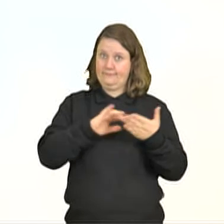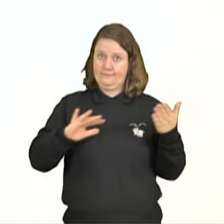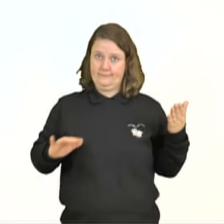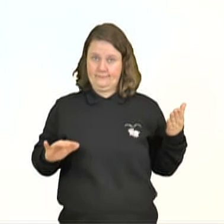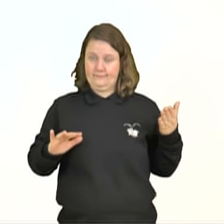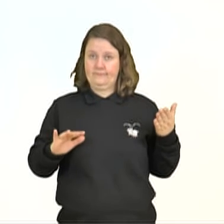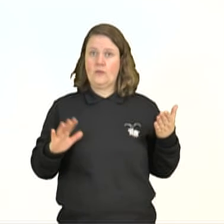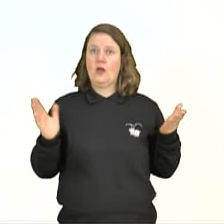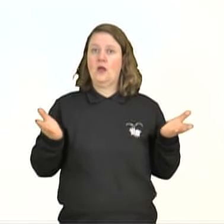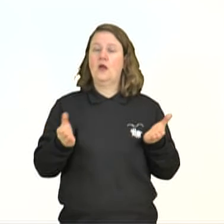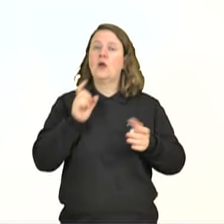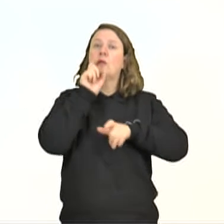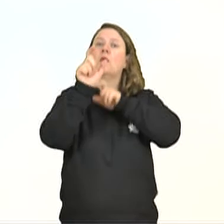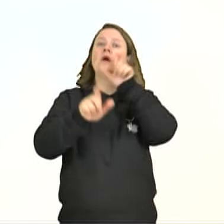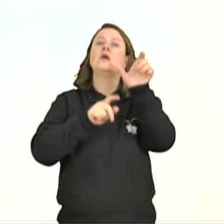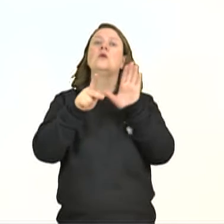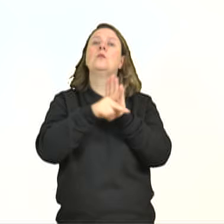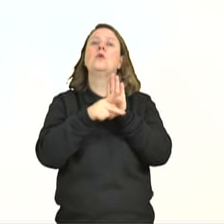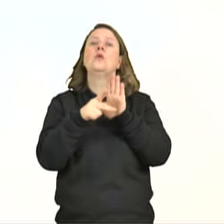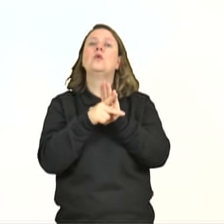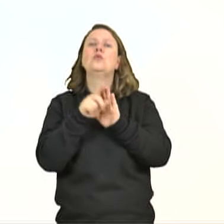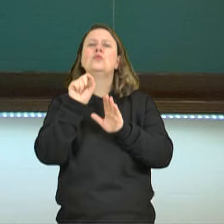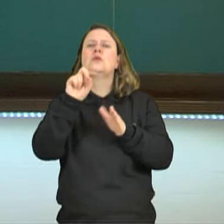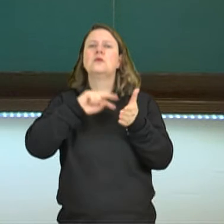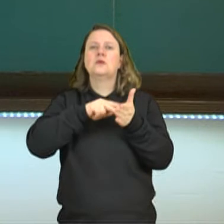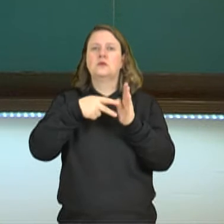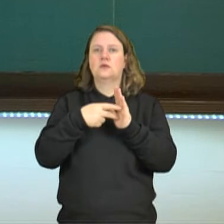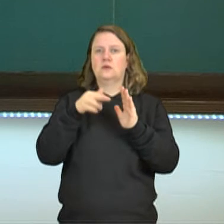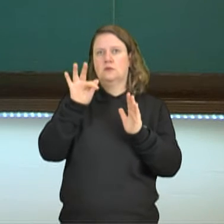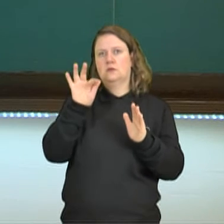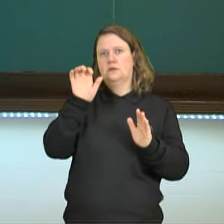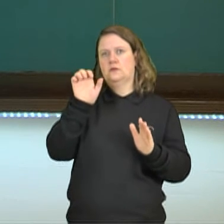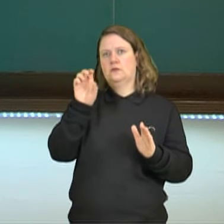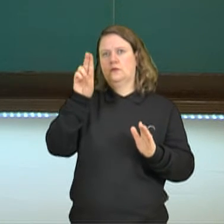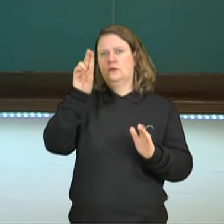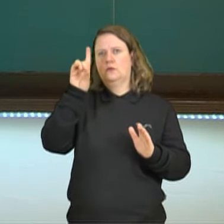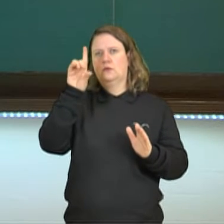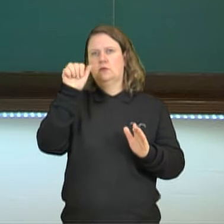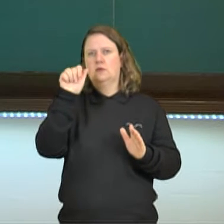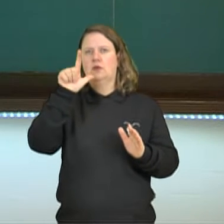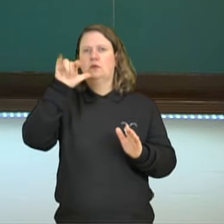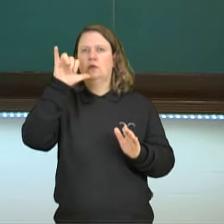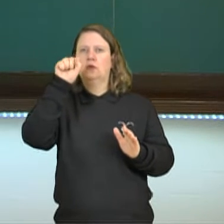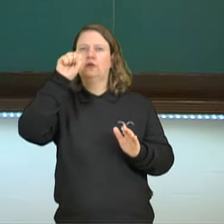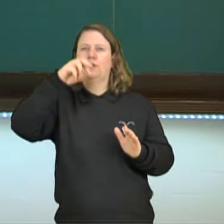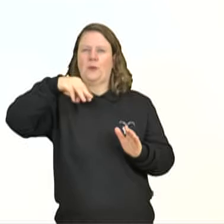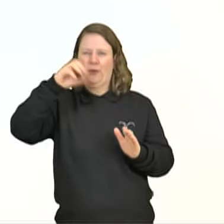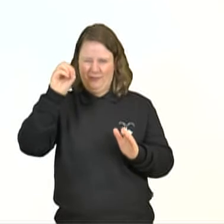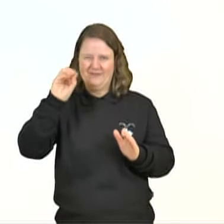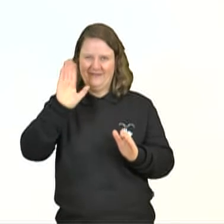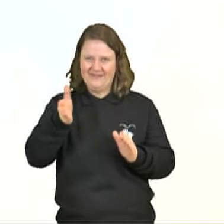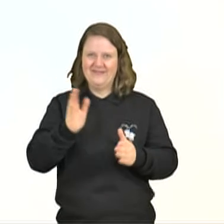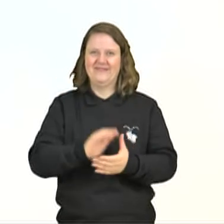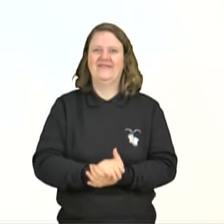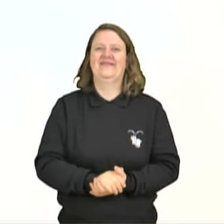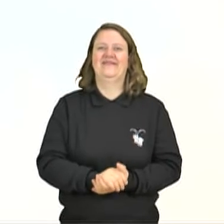né? Defina com suas palavras o que era feudalismo. Escreve e a gente volta a fazer a correção.